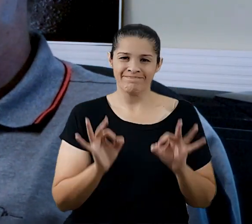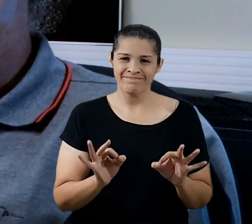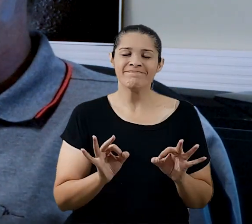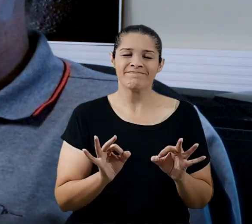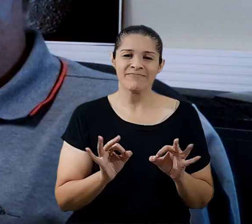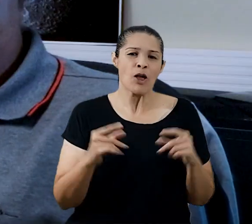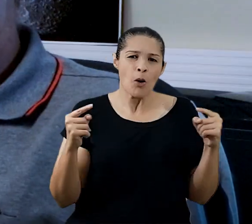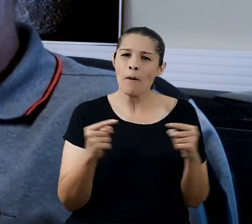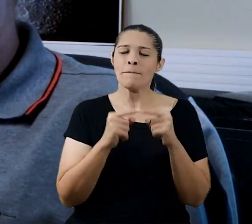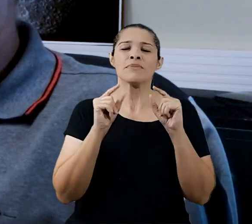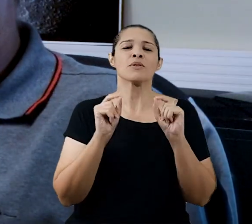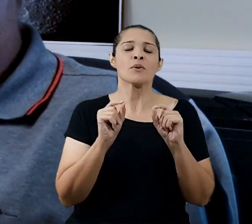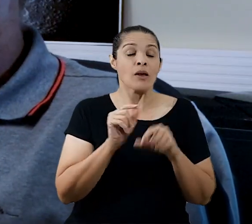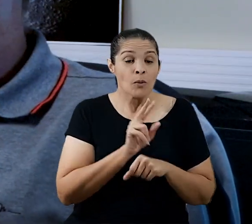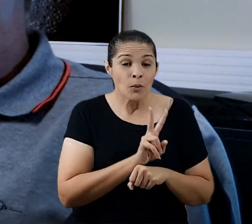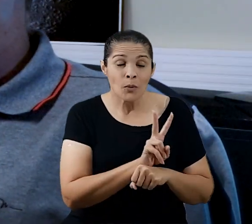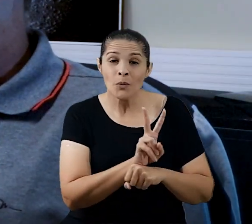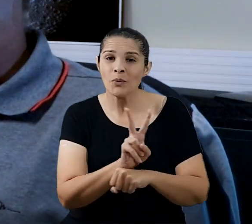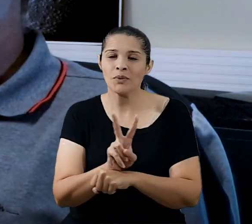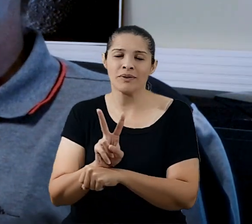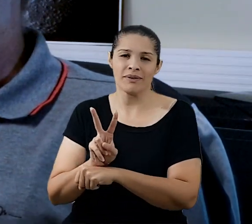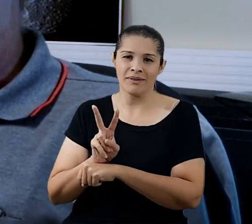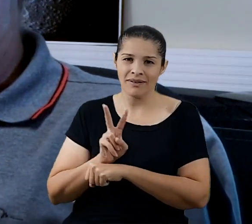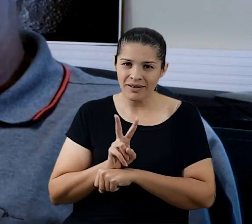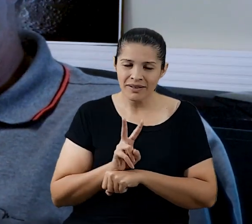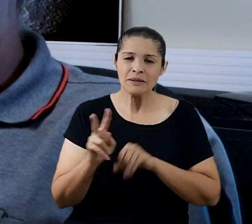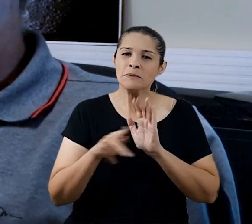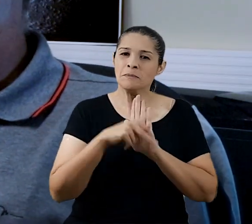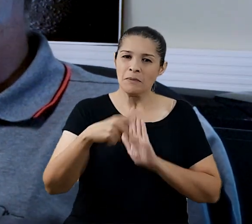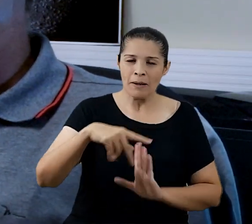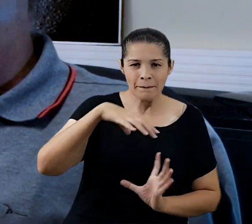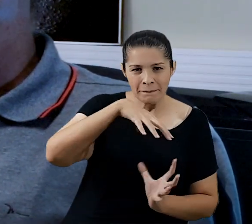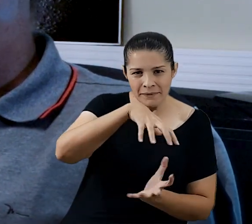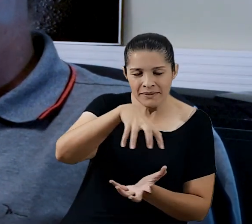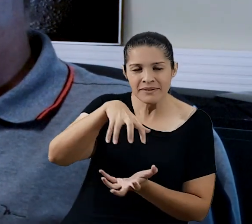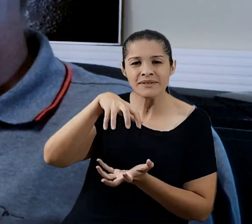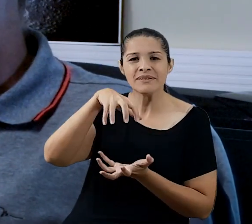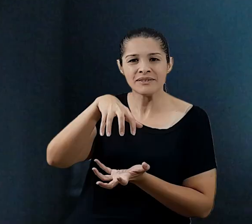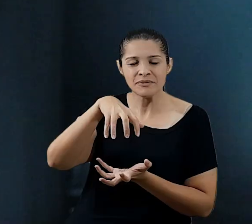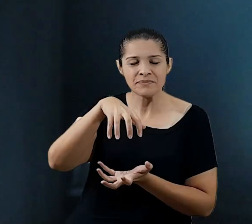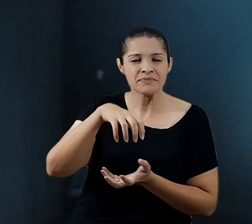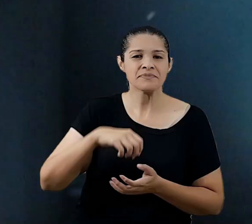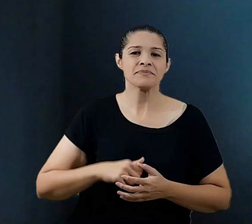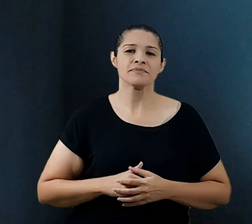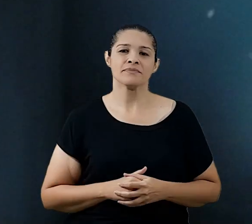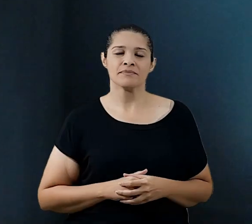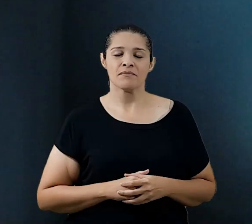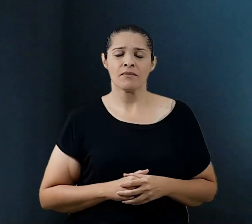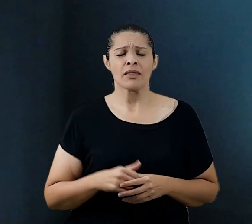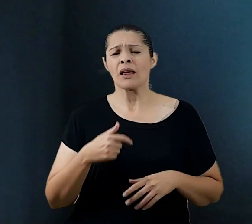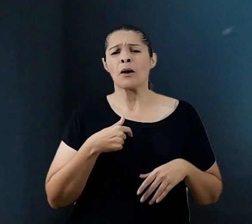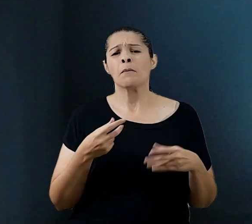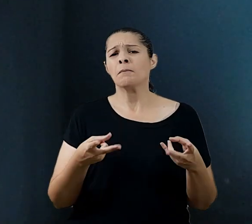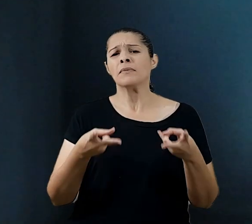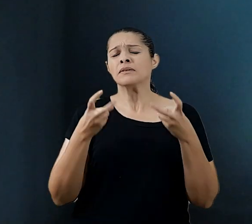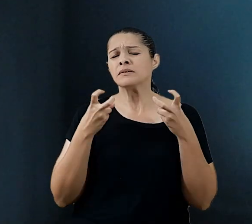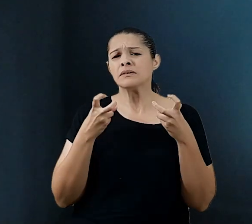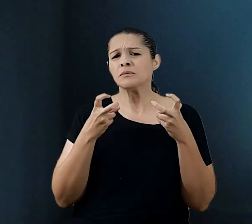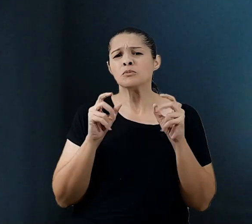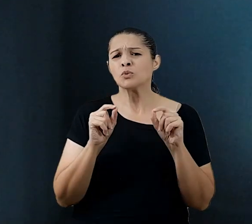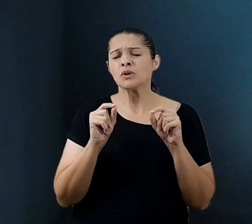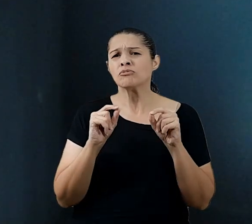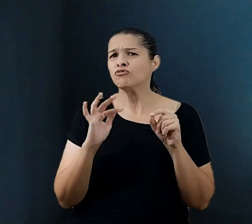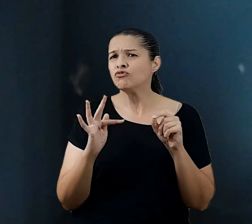relação aos cuidados planetários, né, do planeta Terra. Eu me enxergo daqui para